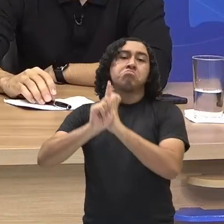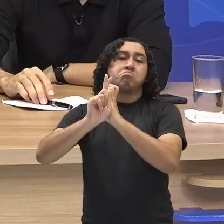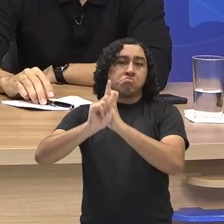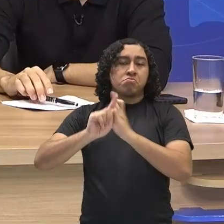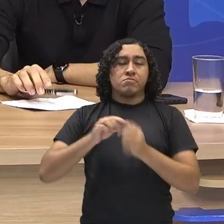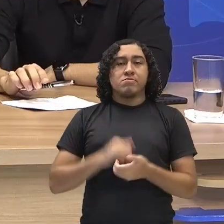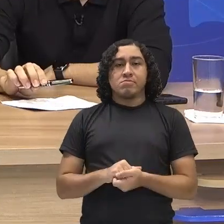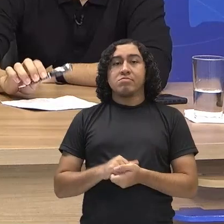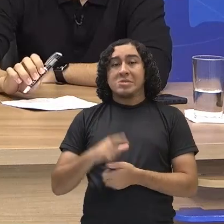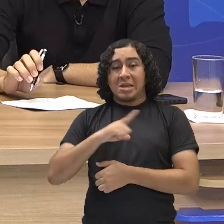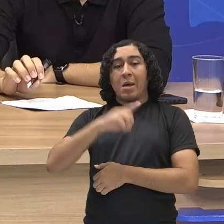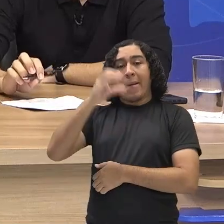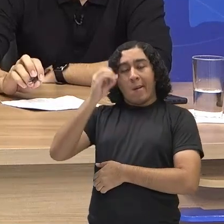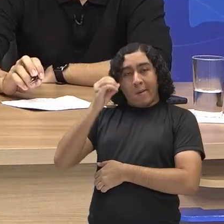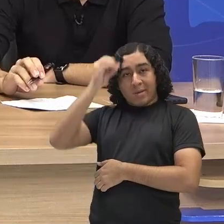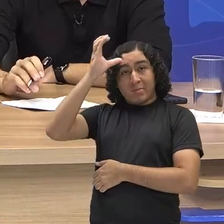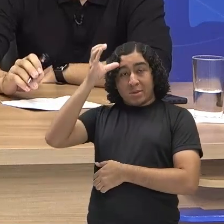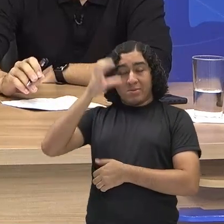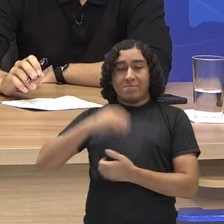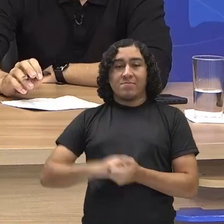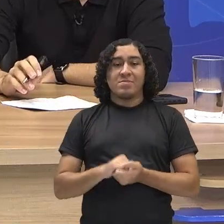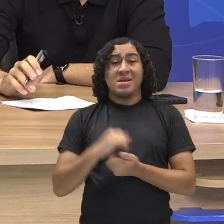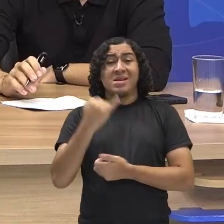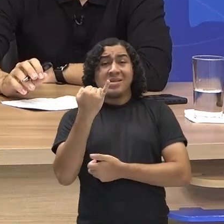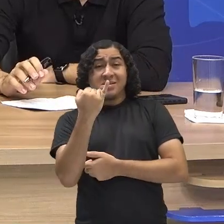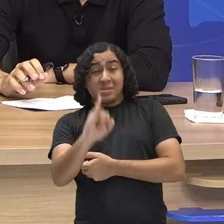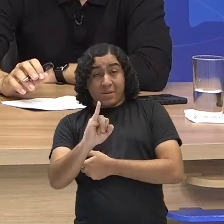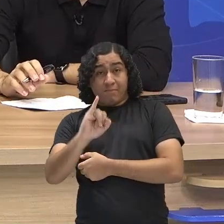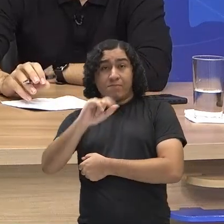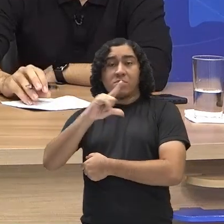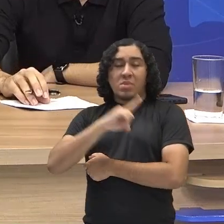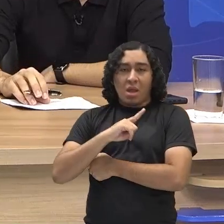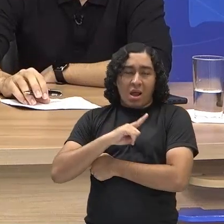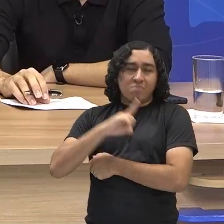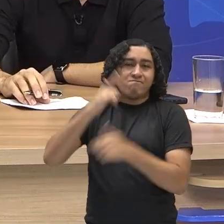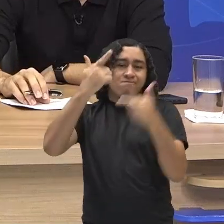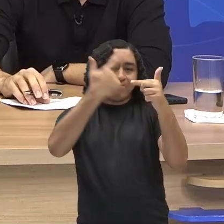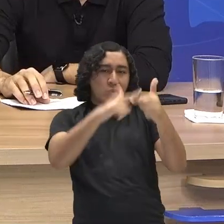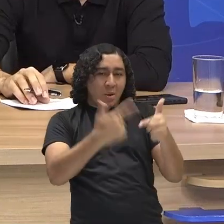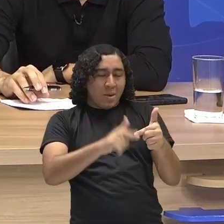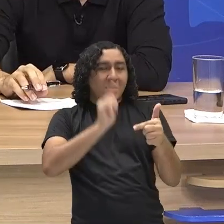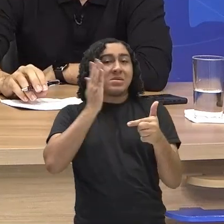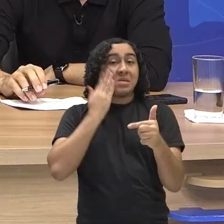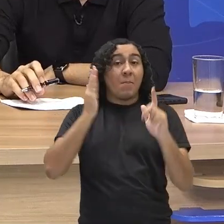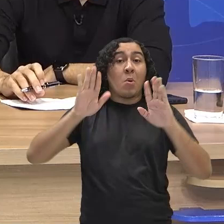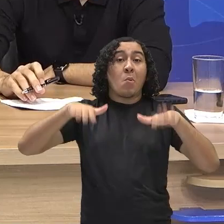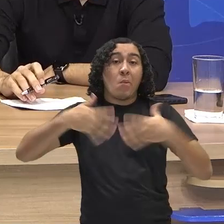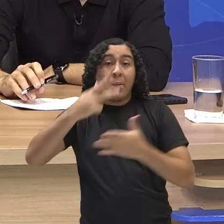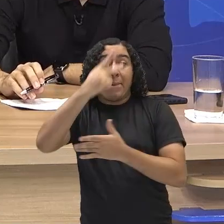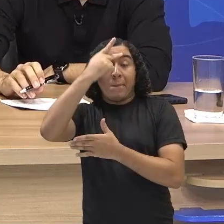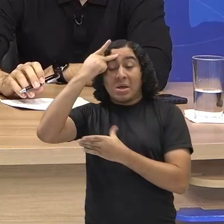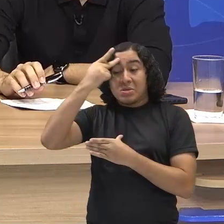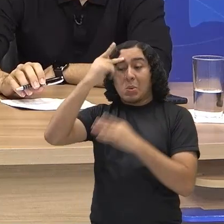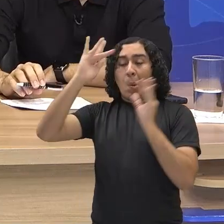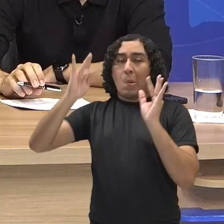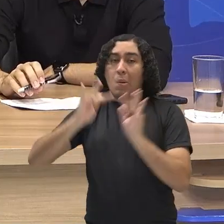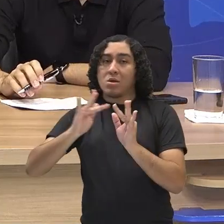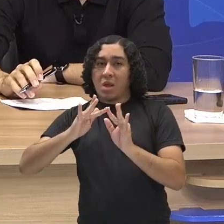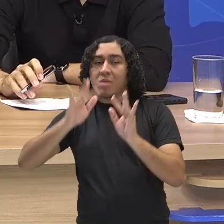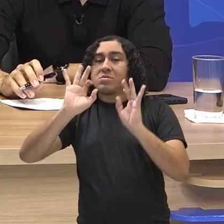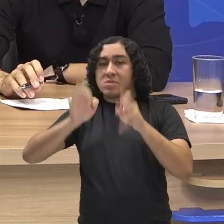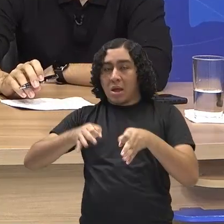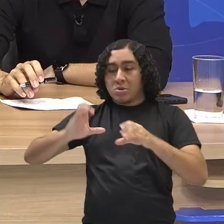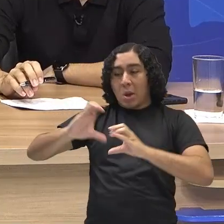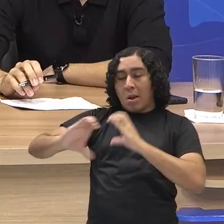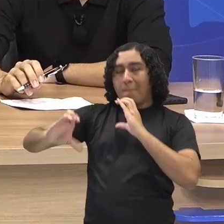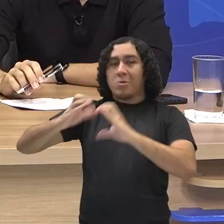tenham conhecimento. E se, por um acaso, tiver com algum problema, você já sabe para onde se direcionar, tá bom? O que a gente